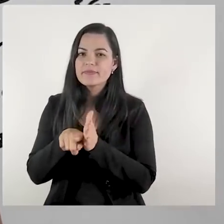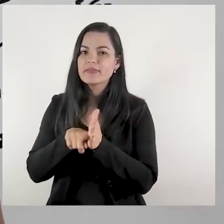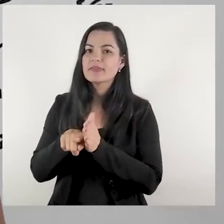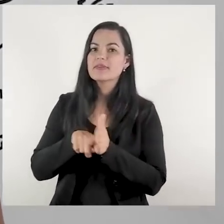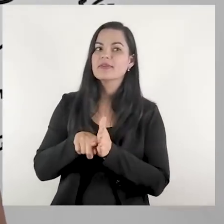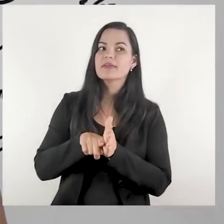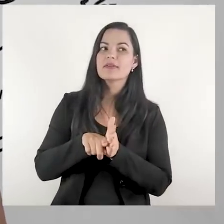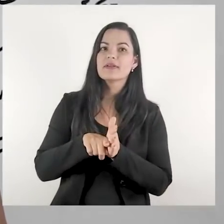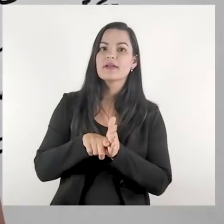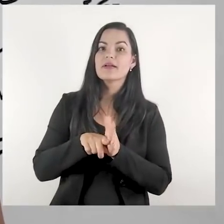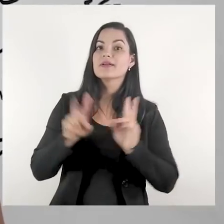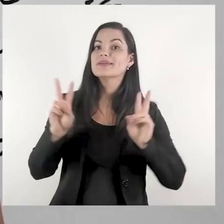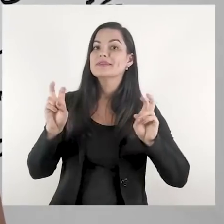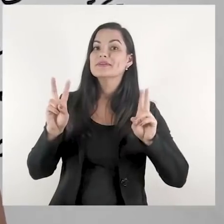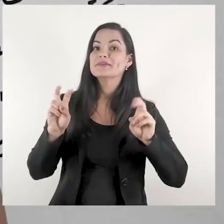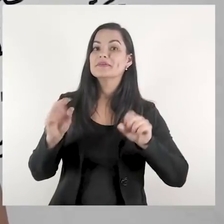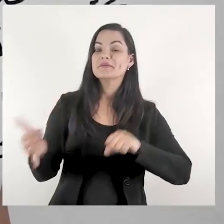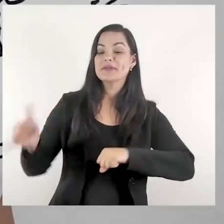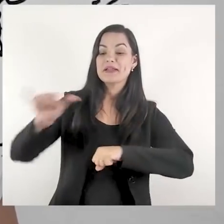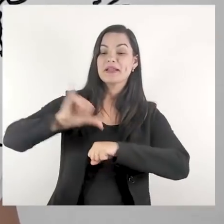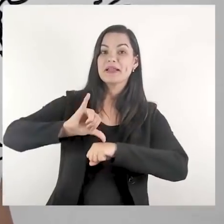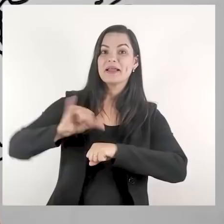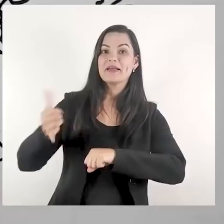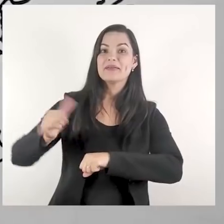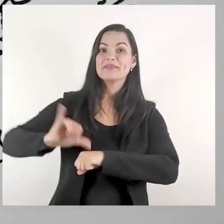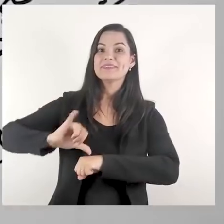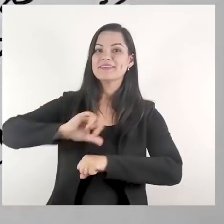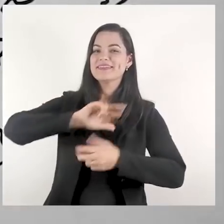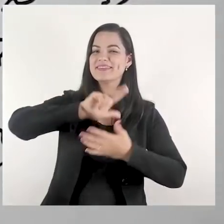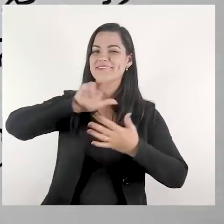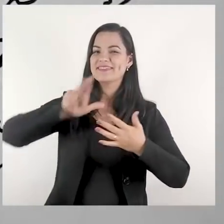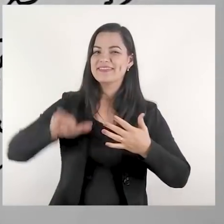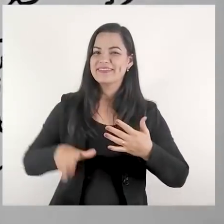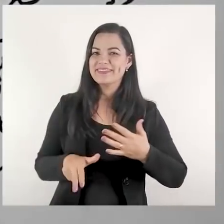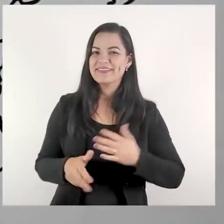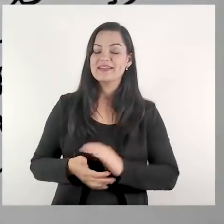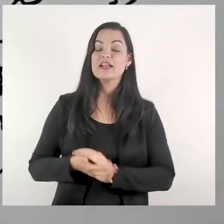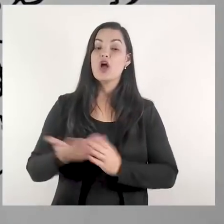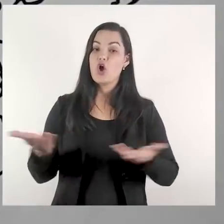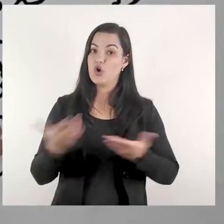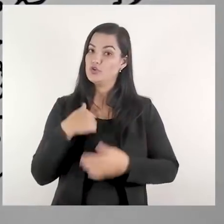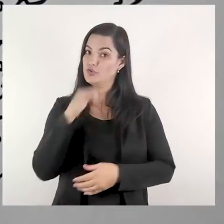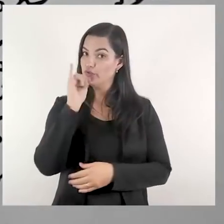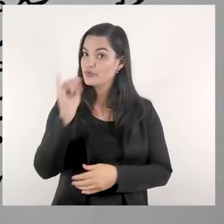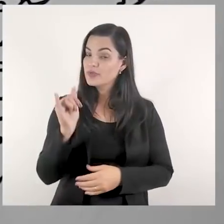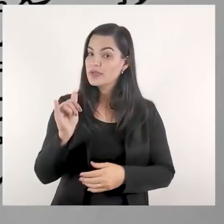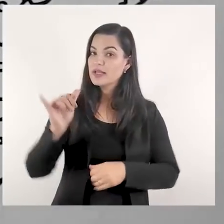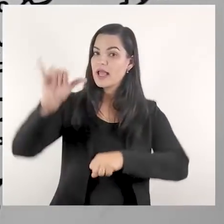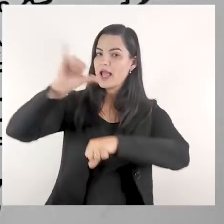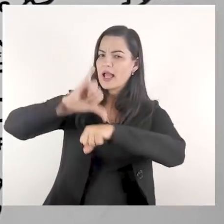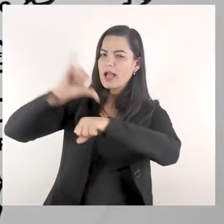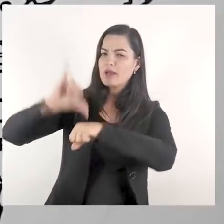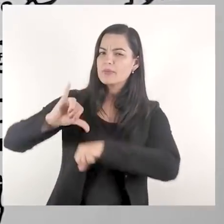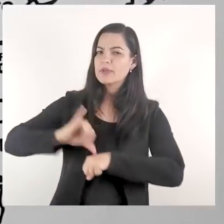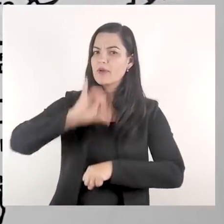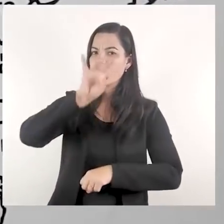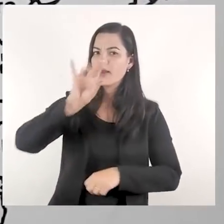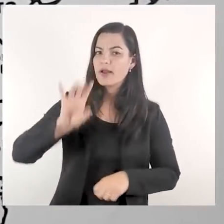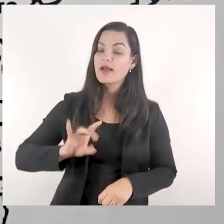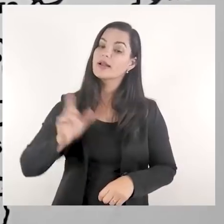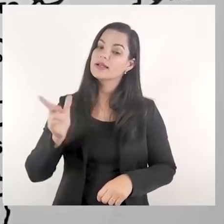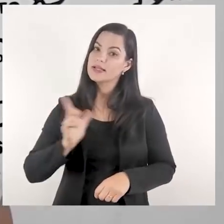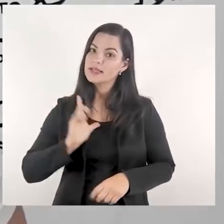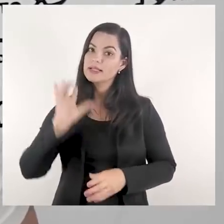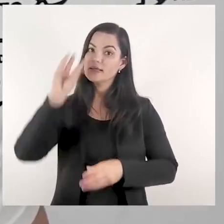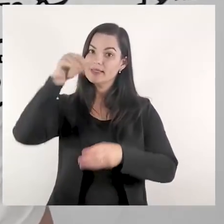investigação com as capitais. Eu te contei hoje quais são as capitais que nós temos